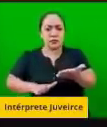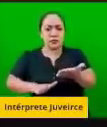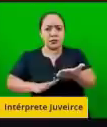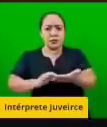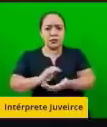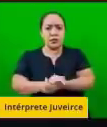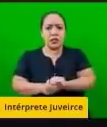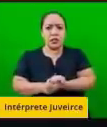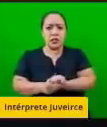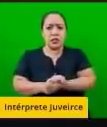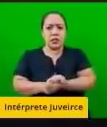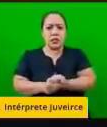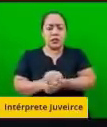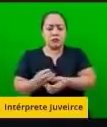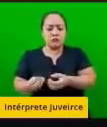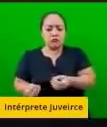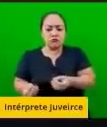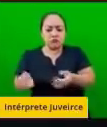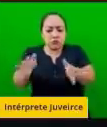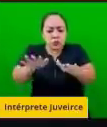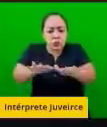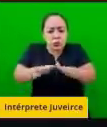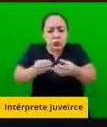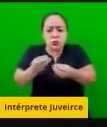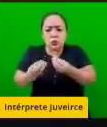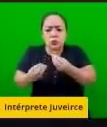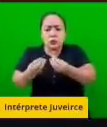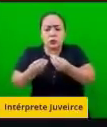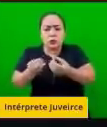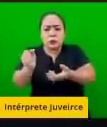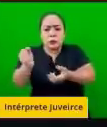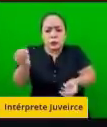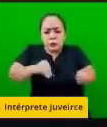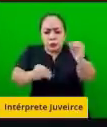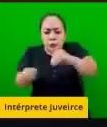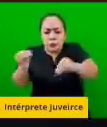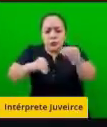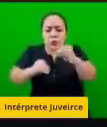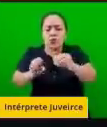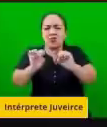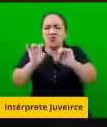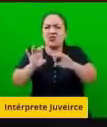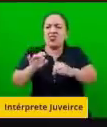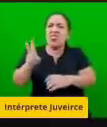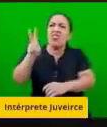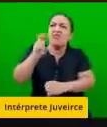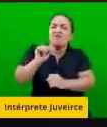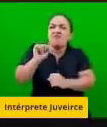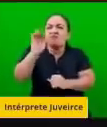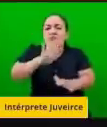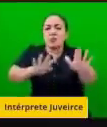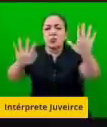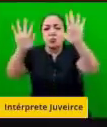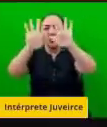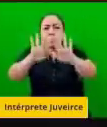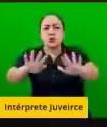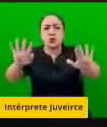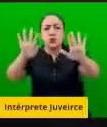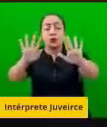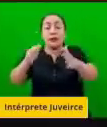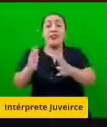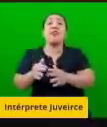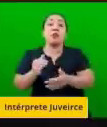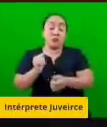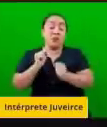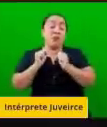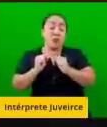ou utilizá-lo apenas como uma mera ilustração, porque isso pode levar o nosso aluno a acabar se confundindo.